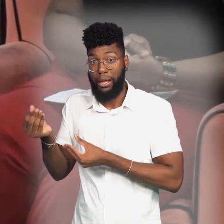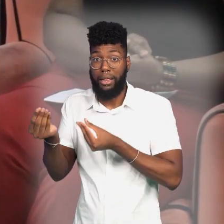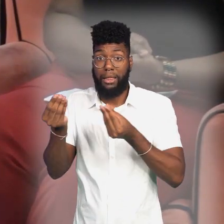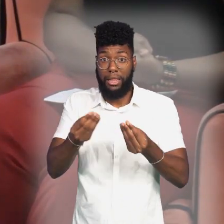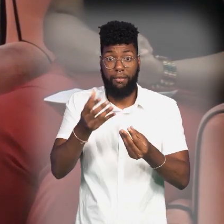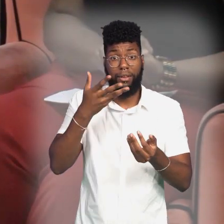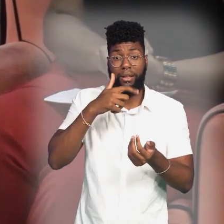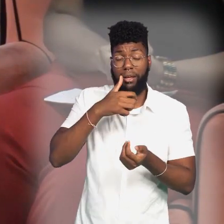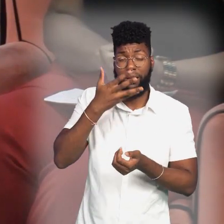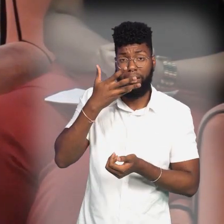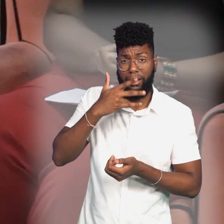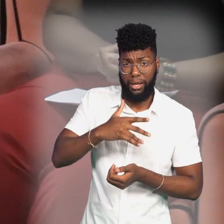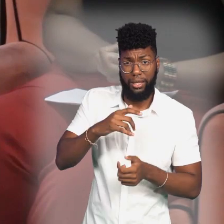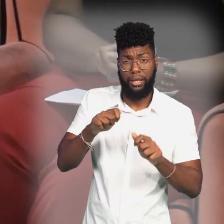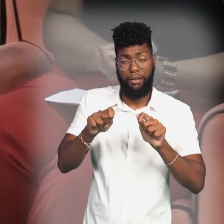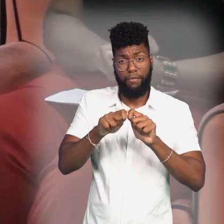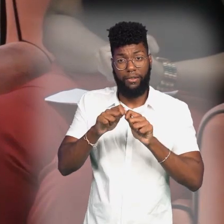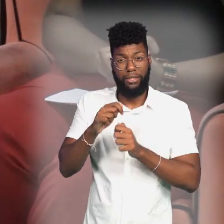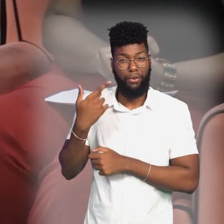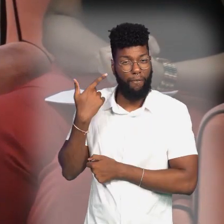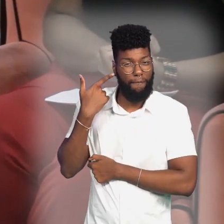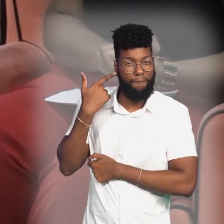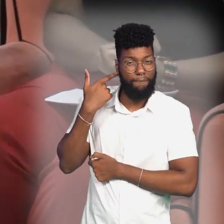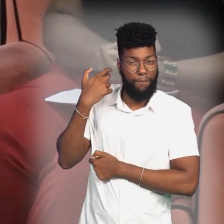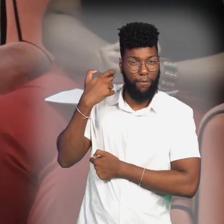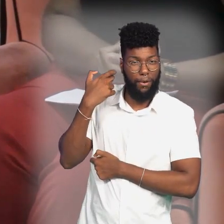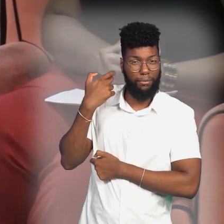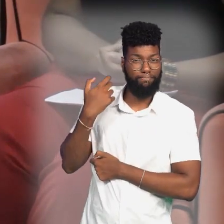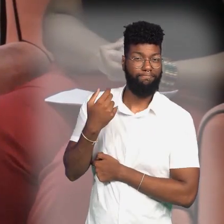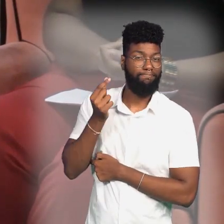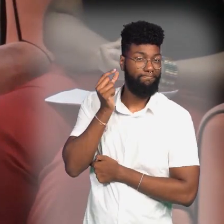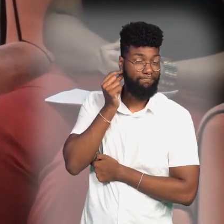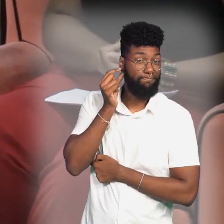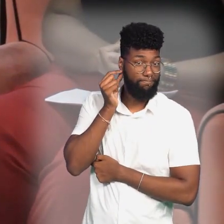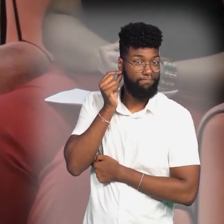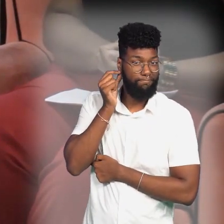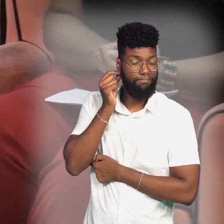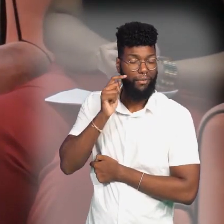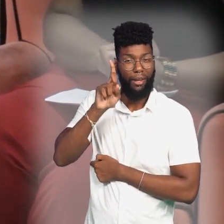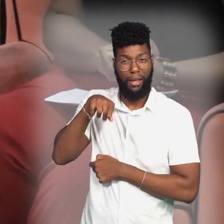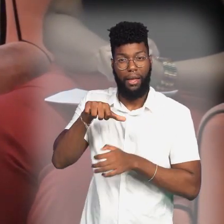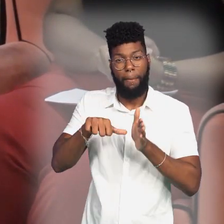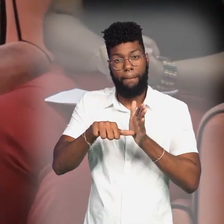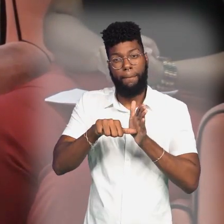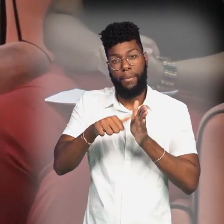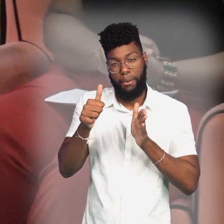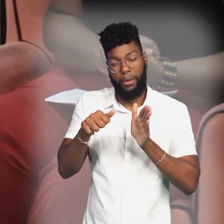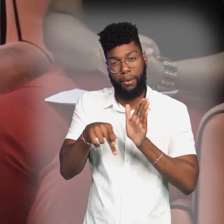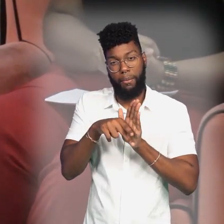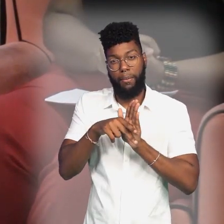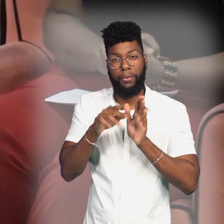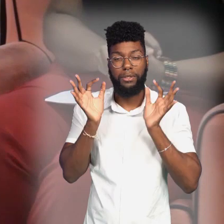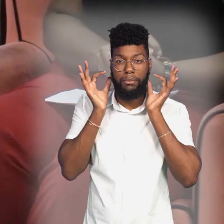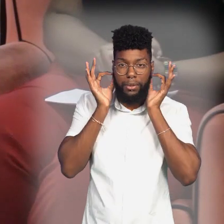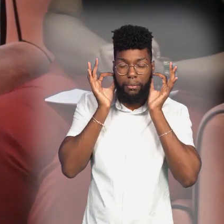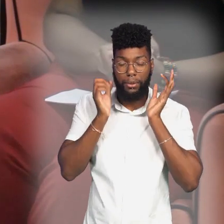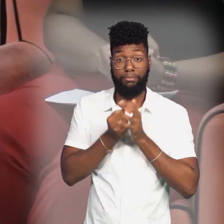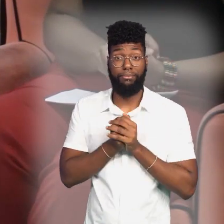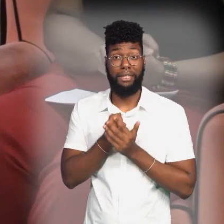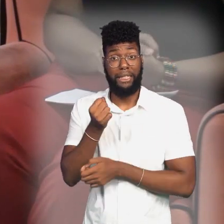furo da orelha, que vai dar o primeiro par de brinco. Se é